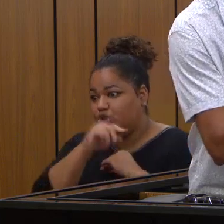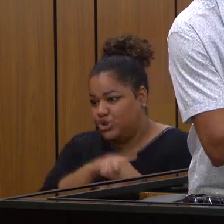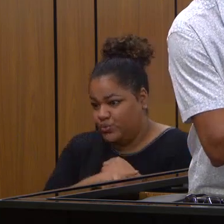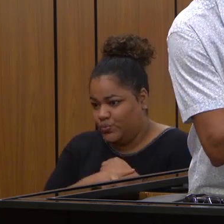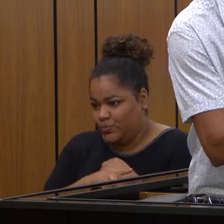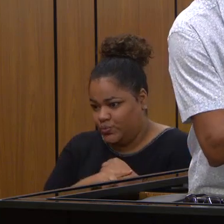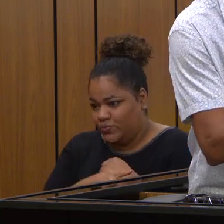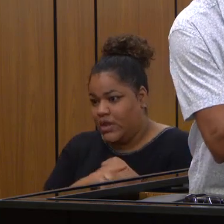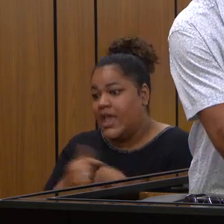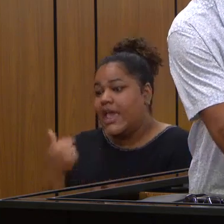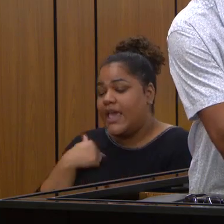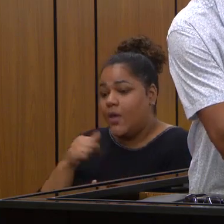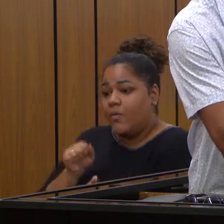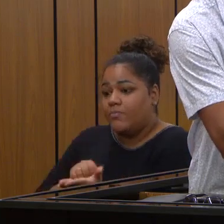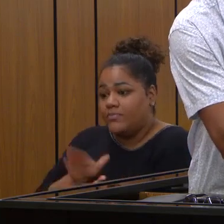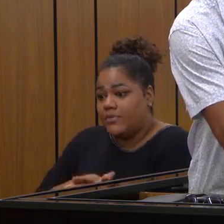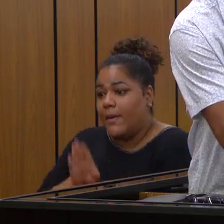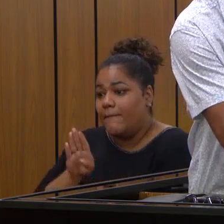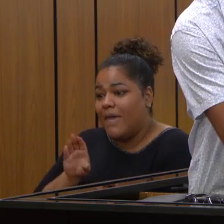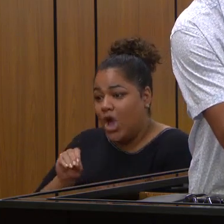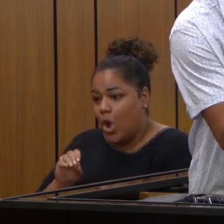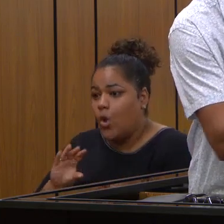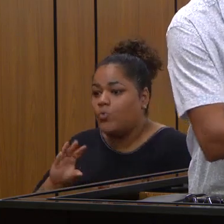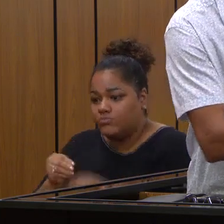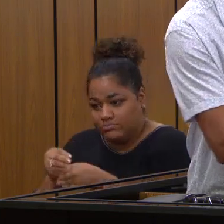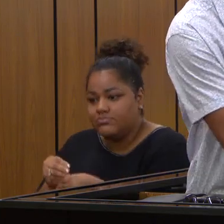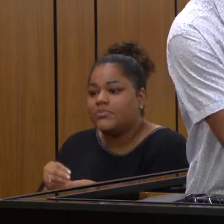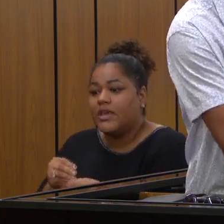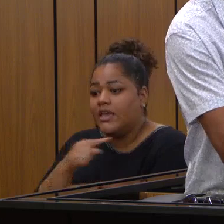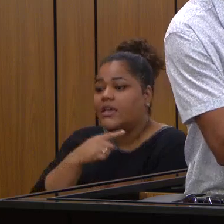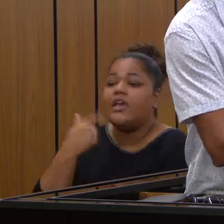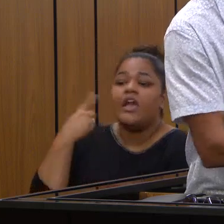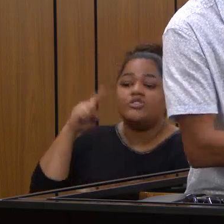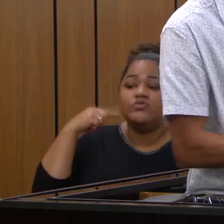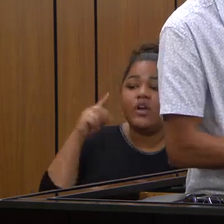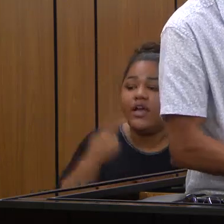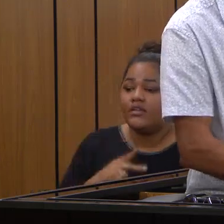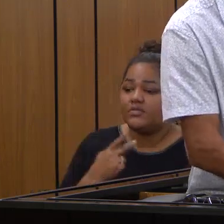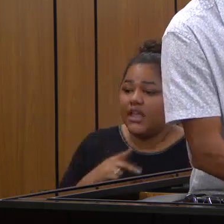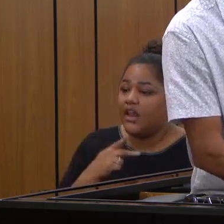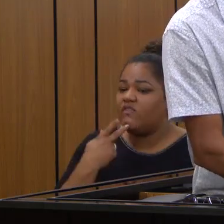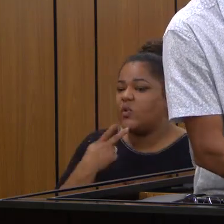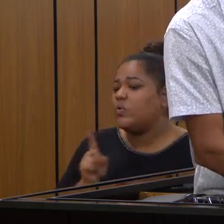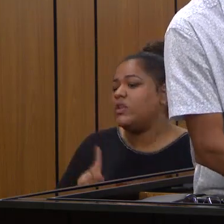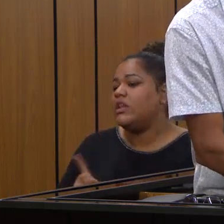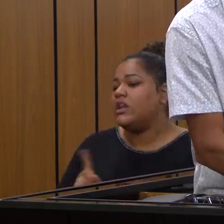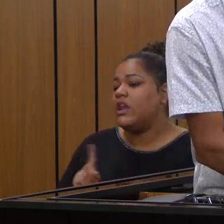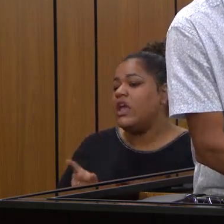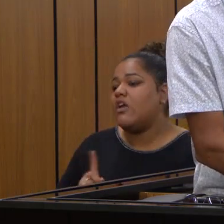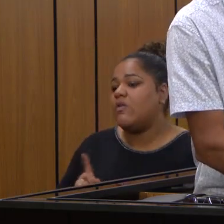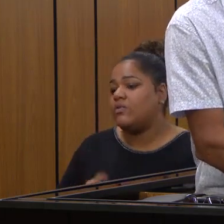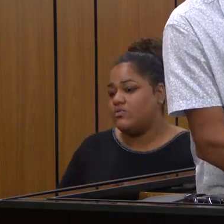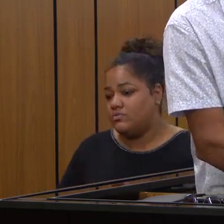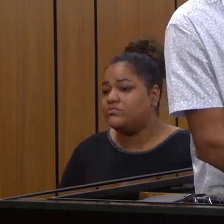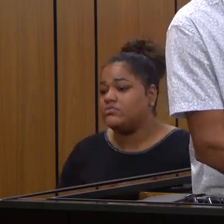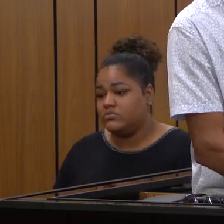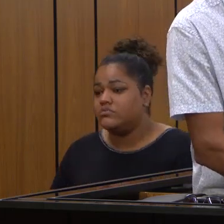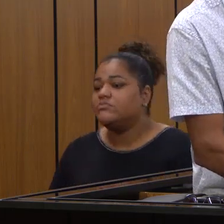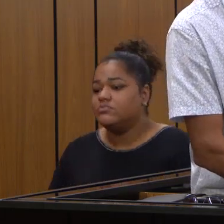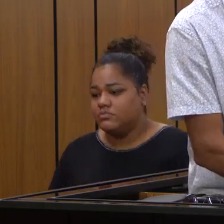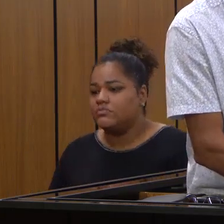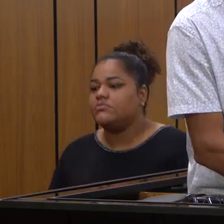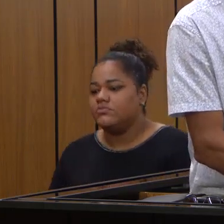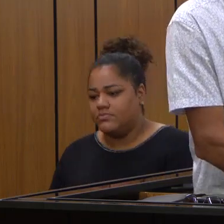boletim de ocorrência o advogado dele falou assim ó ele colocou na contestação que eu estava imaginando